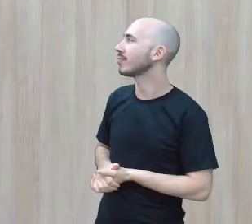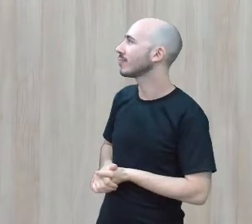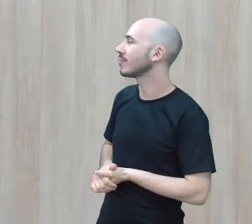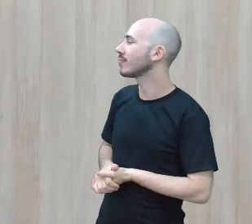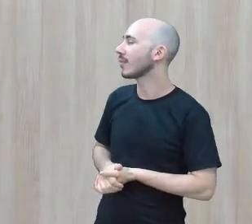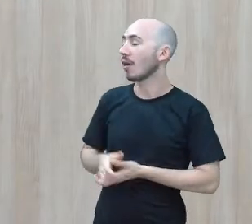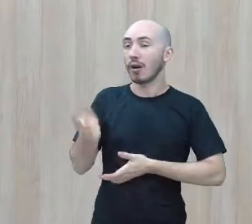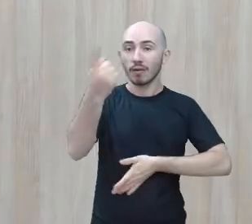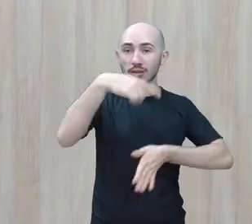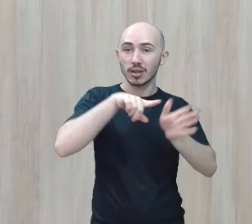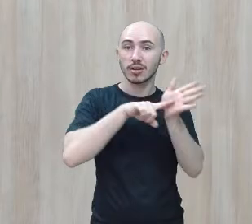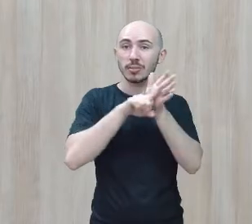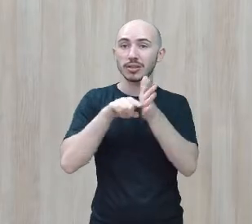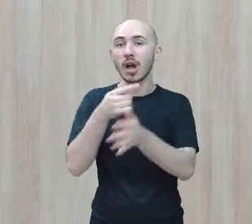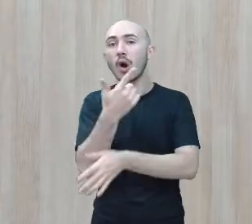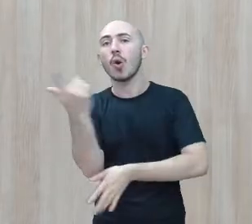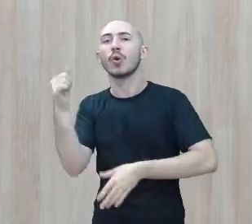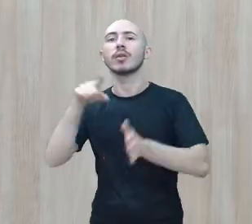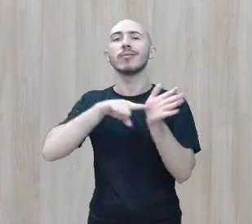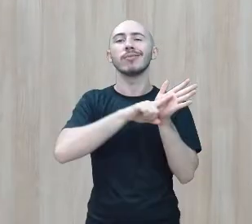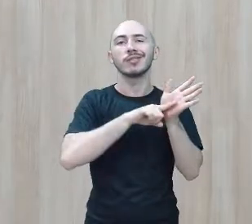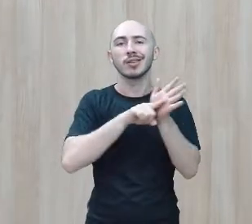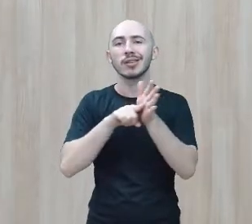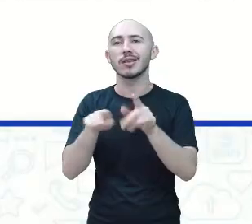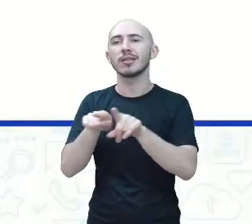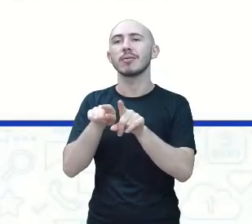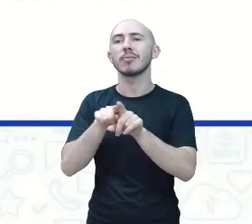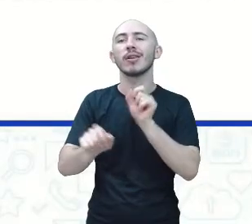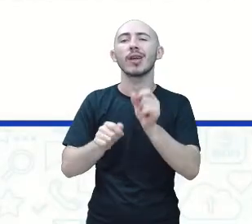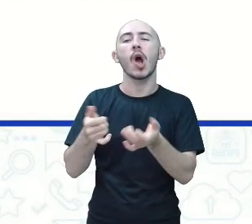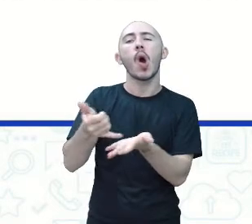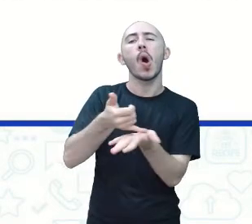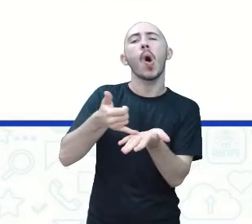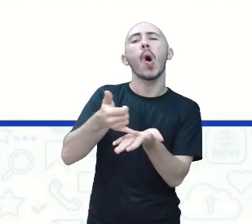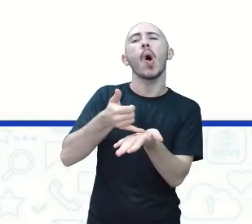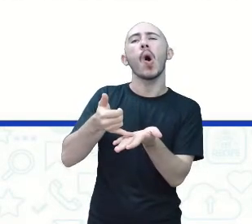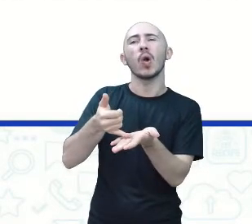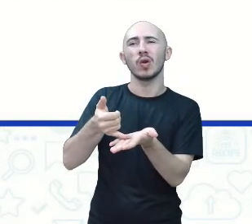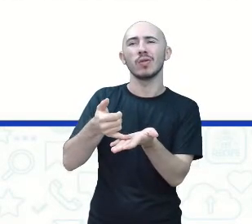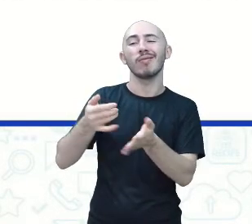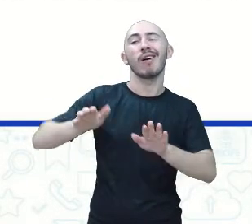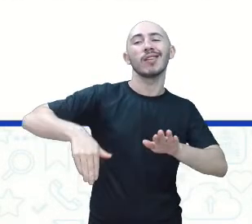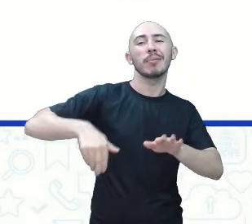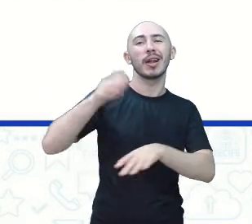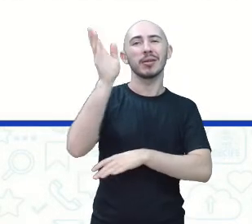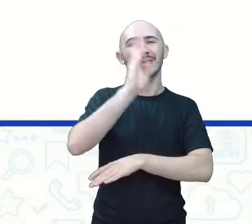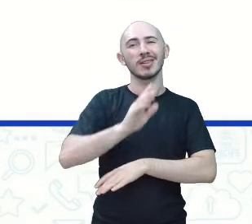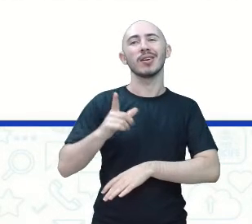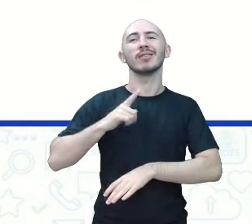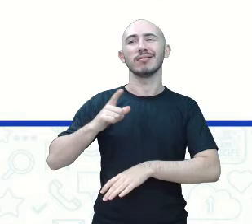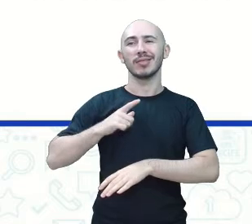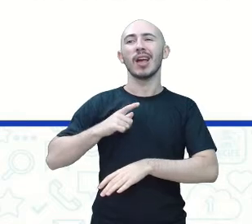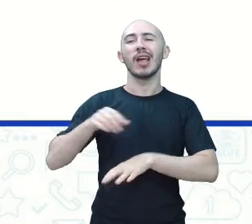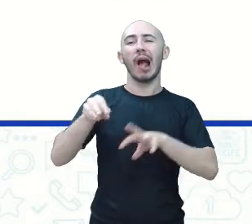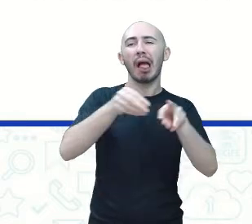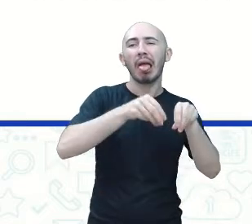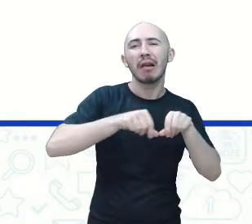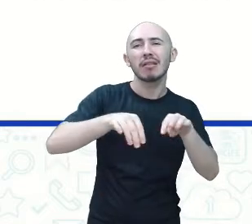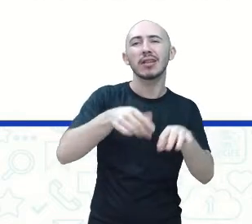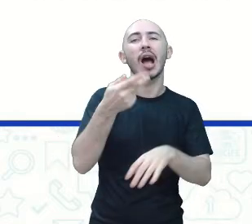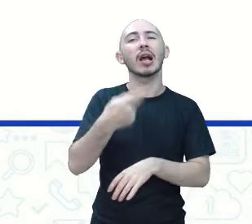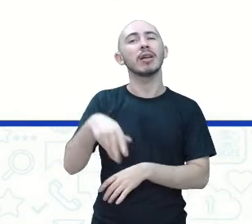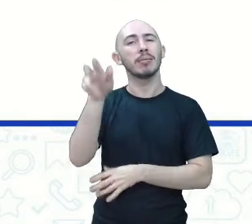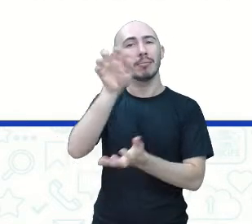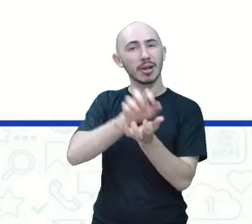isso aí. A outra pesquisa, as manchas de óleo nas praias do Brasil, mas eu estou trazendo aqui só de Pernambuco.